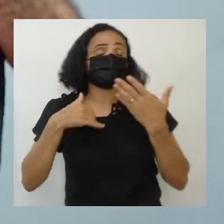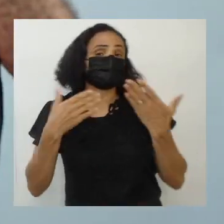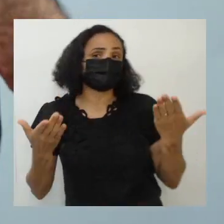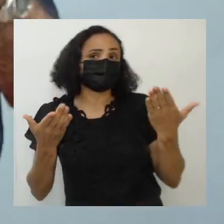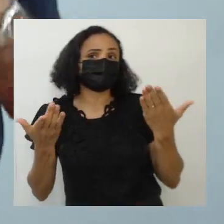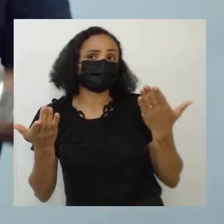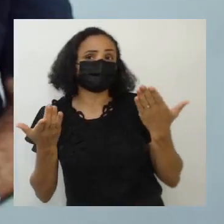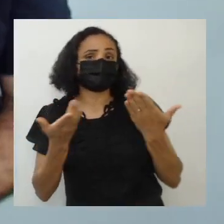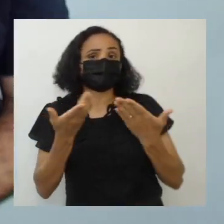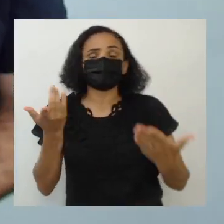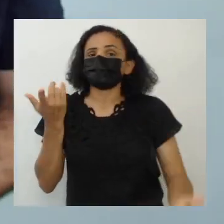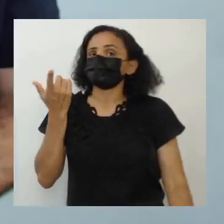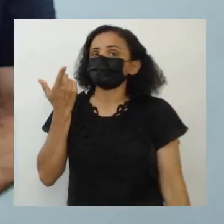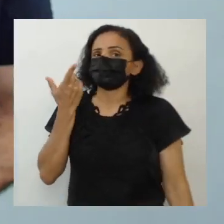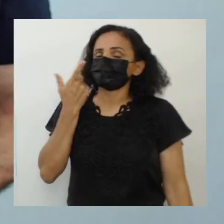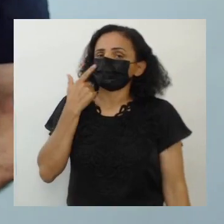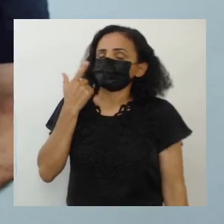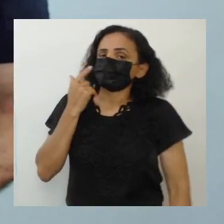aí um